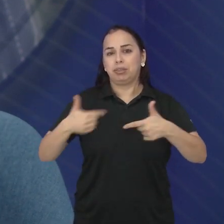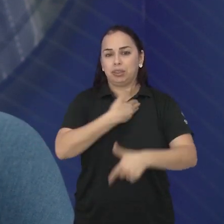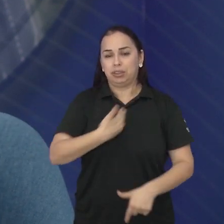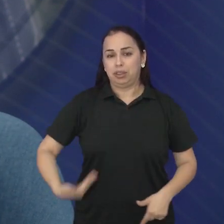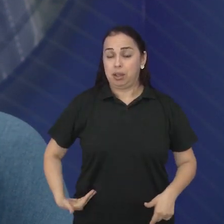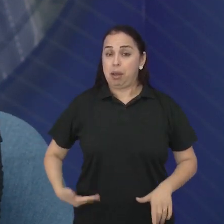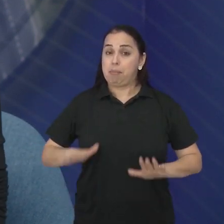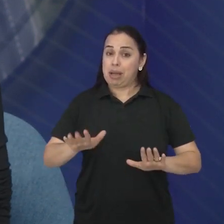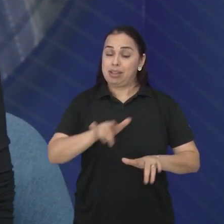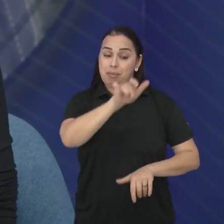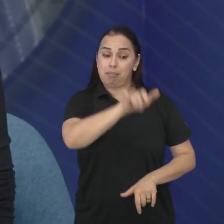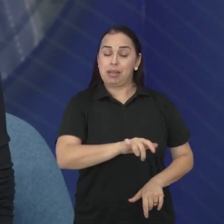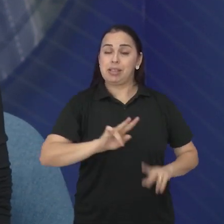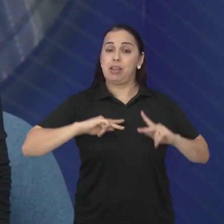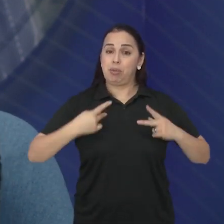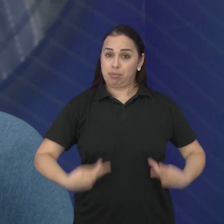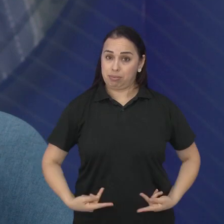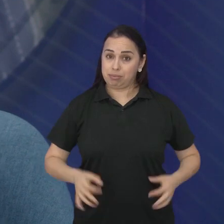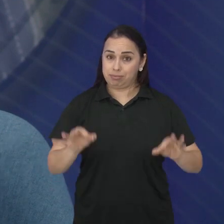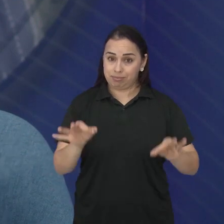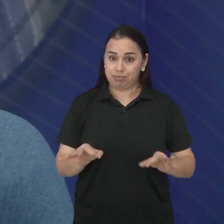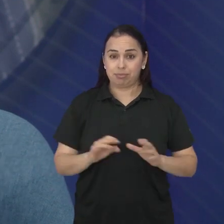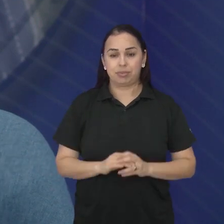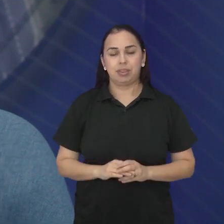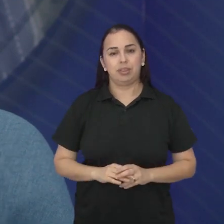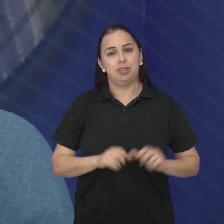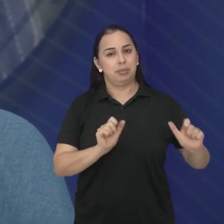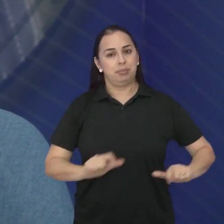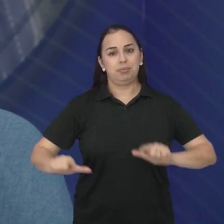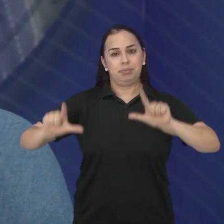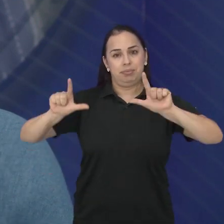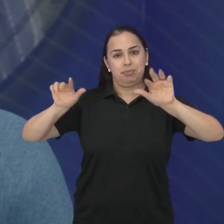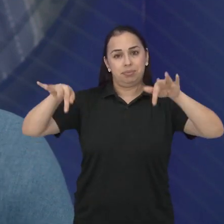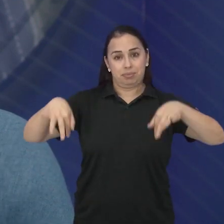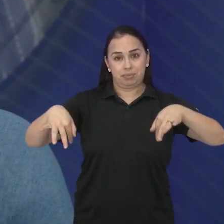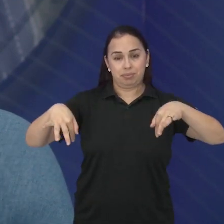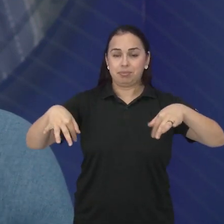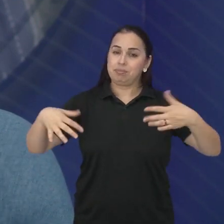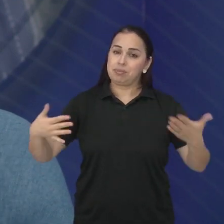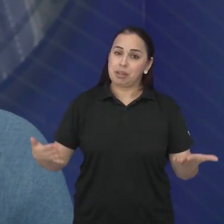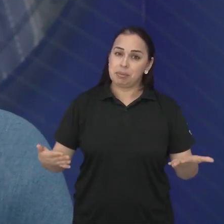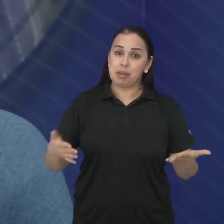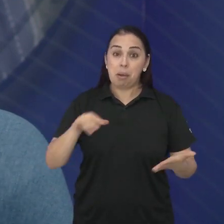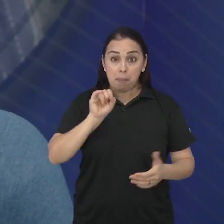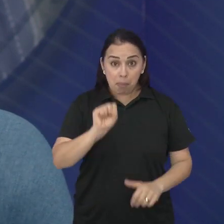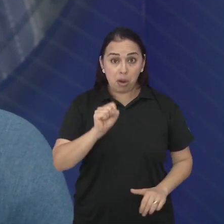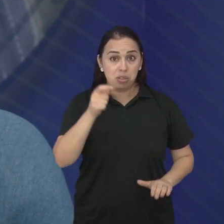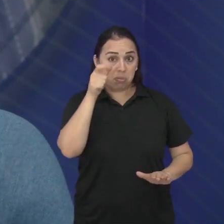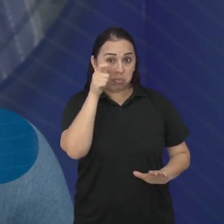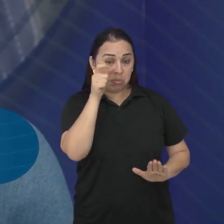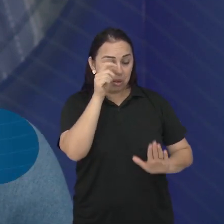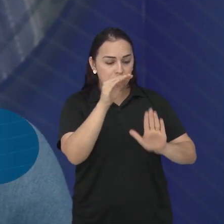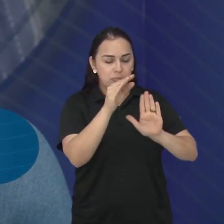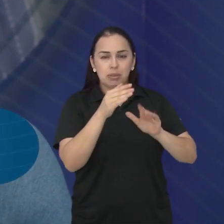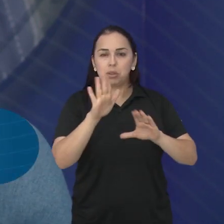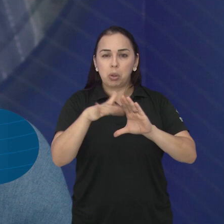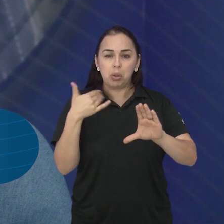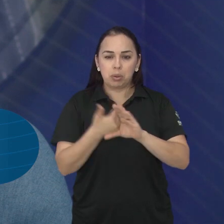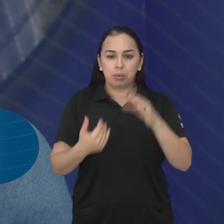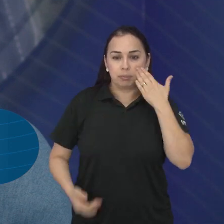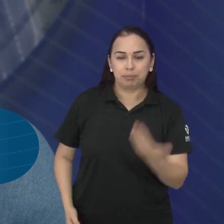na humanização, não é mesmo? Dessa questão. E o Diálogos da Cidade fica por aqui, então, mas você pode nos acompanhar pelo